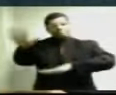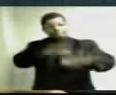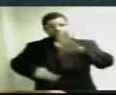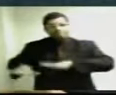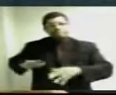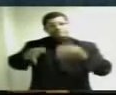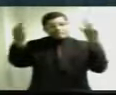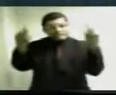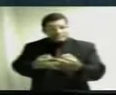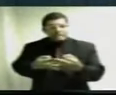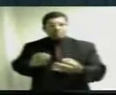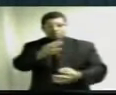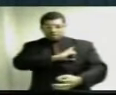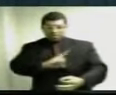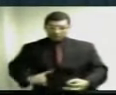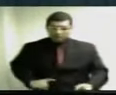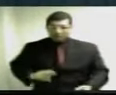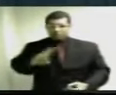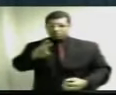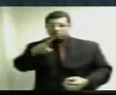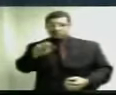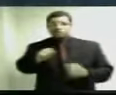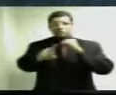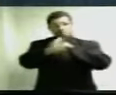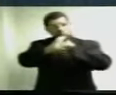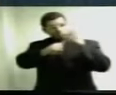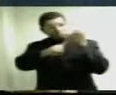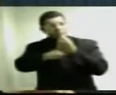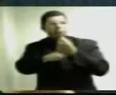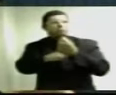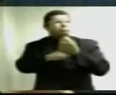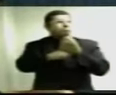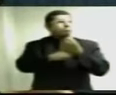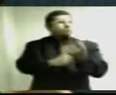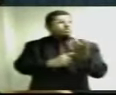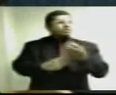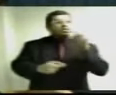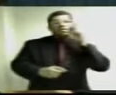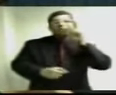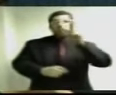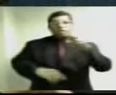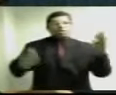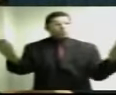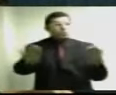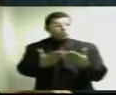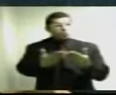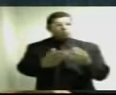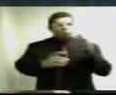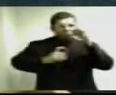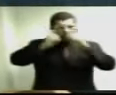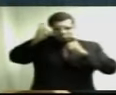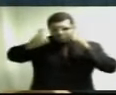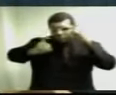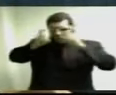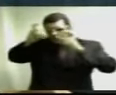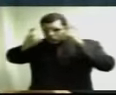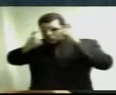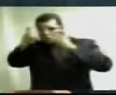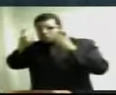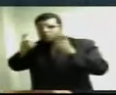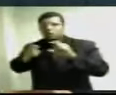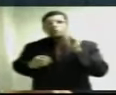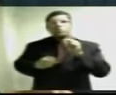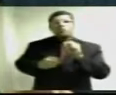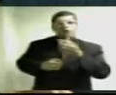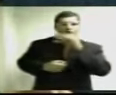movimento legítimo, deputado Vicente, de uma sociedade que olha e preocupa-se